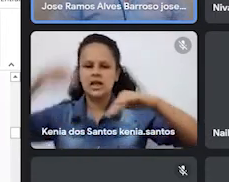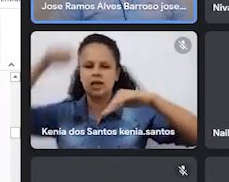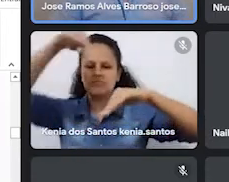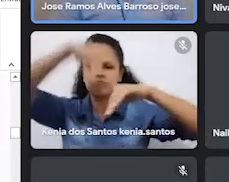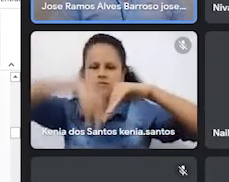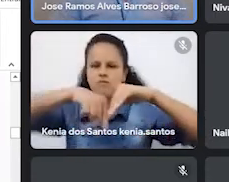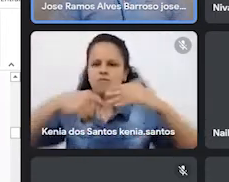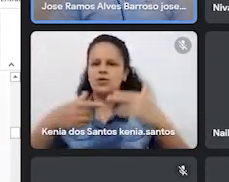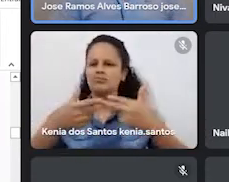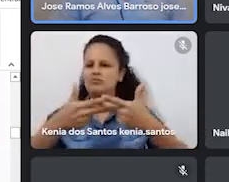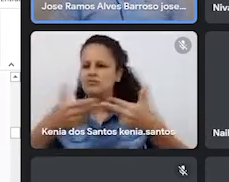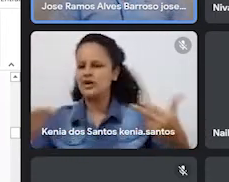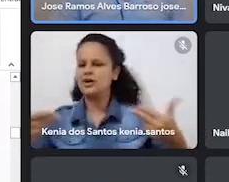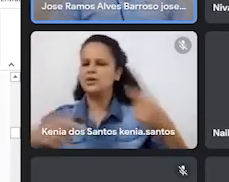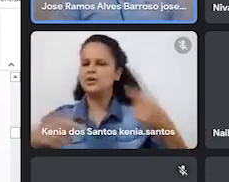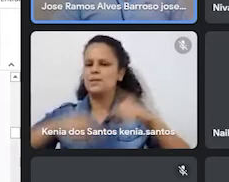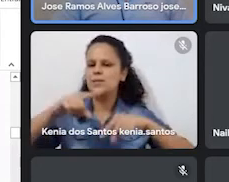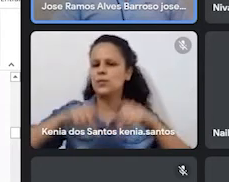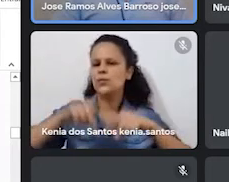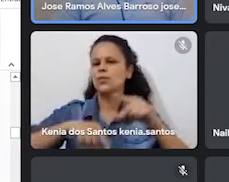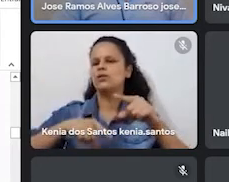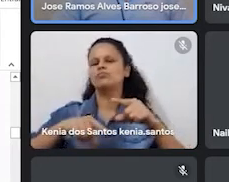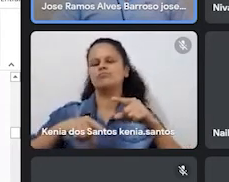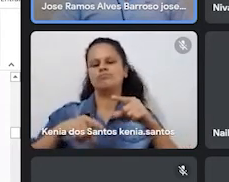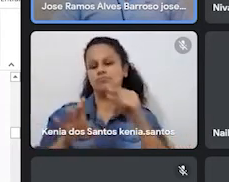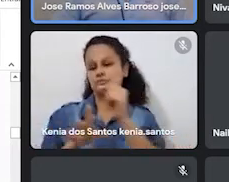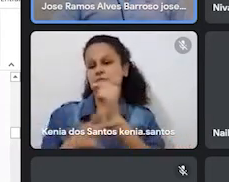de proteção.